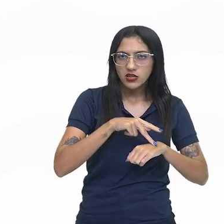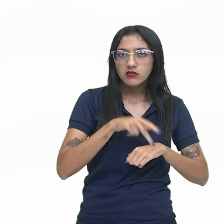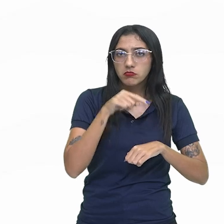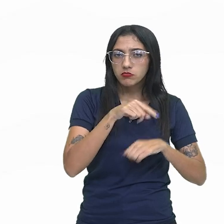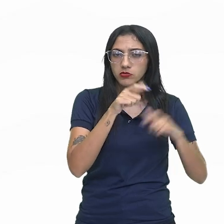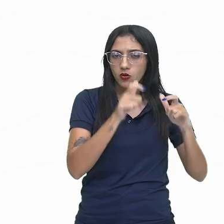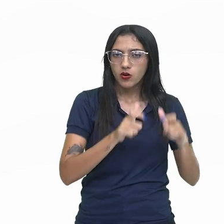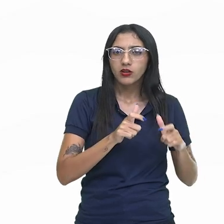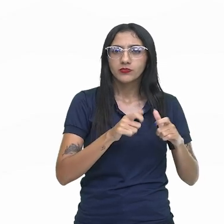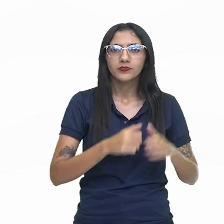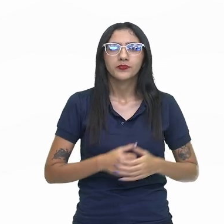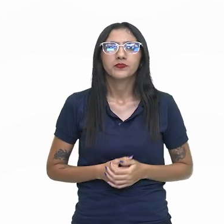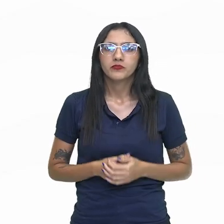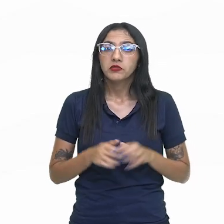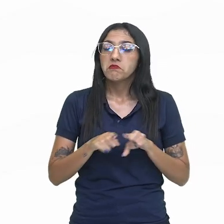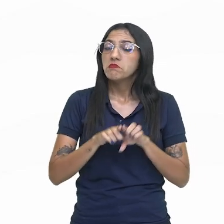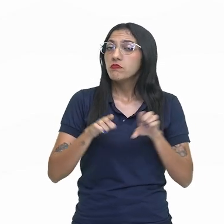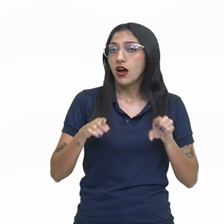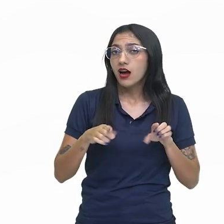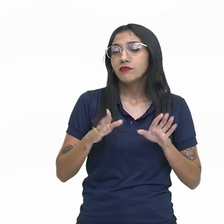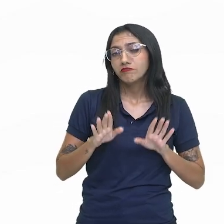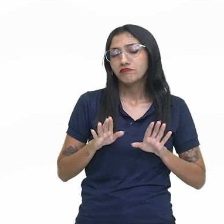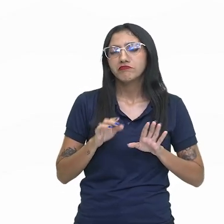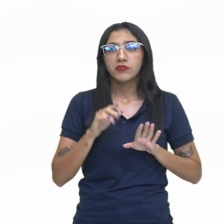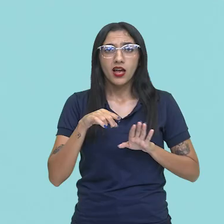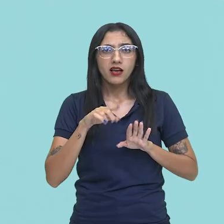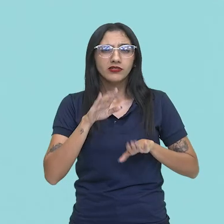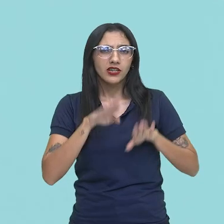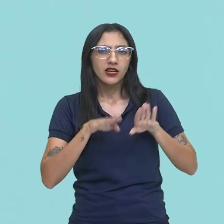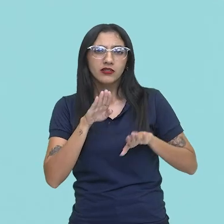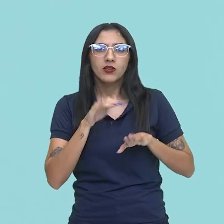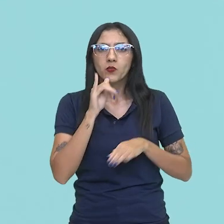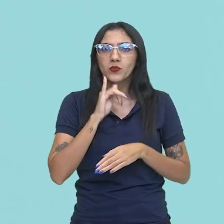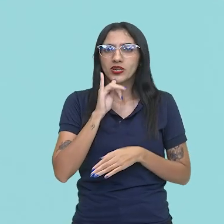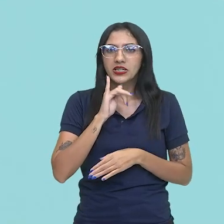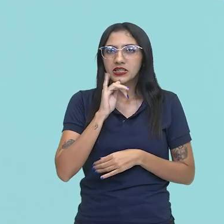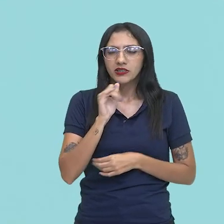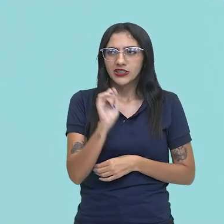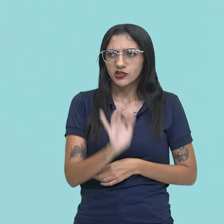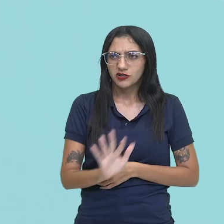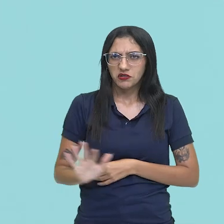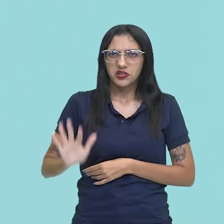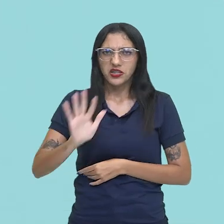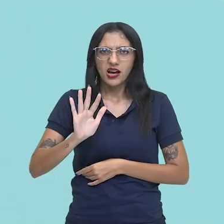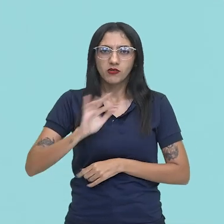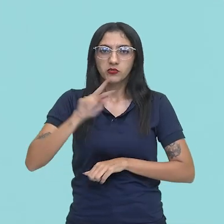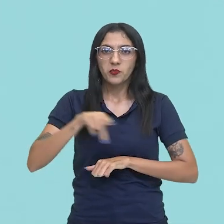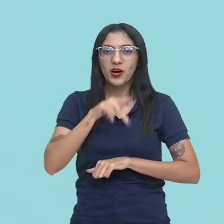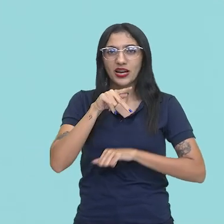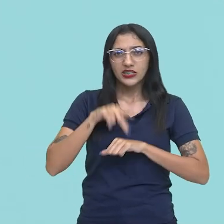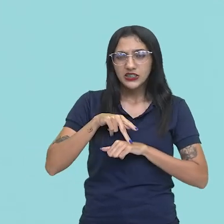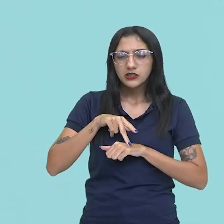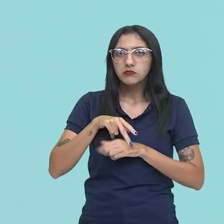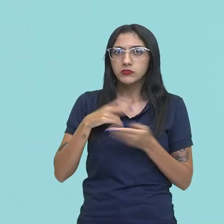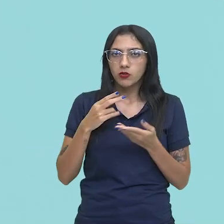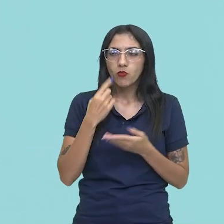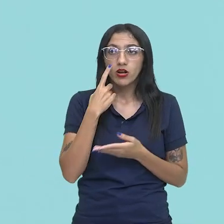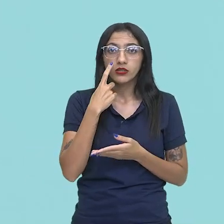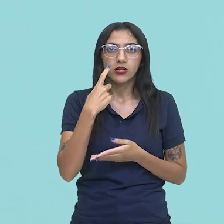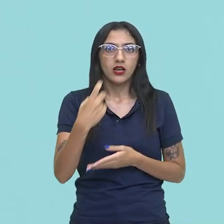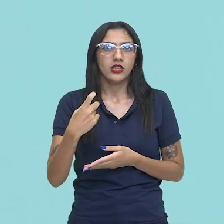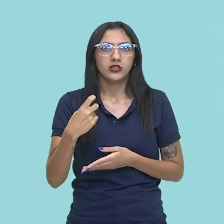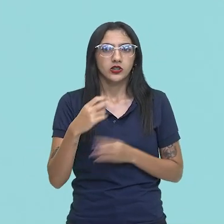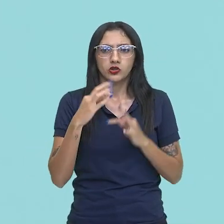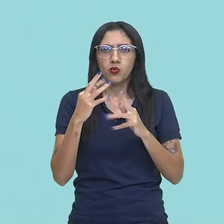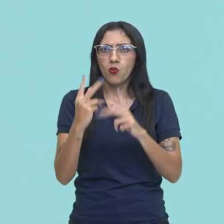tal, mas, geralmente, quando ela é na esfera nacional, né, tem que ser de interesse